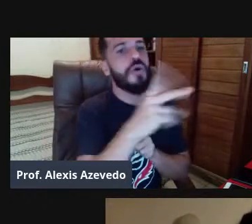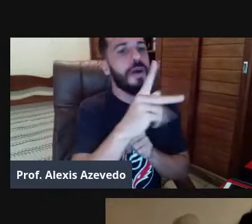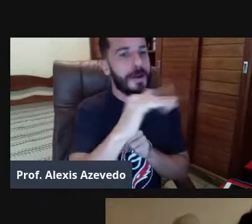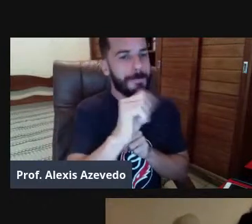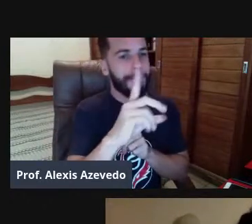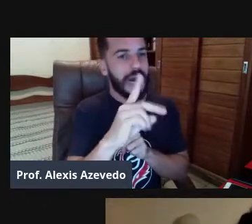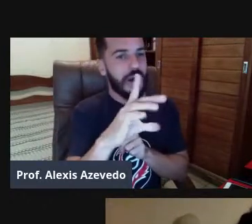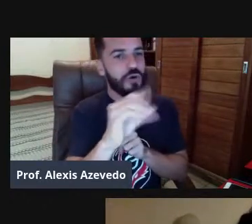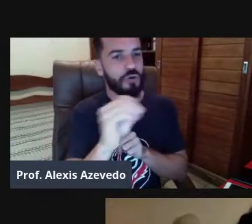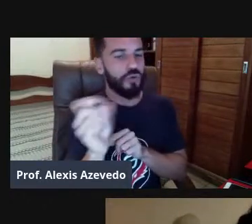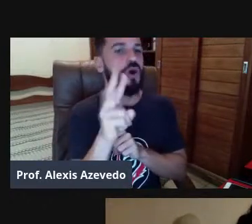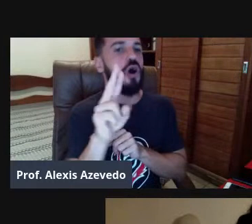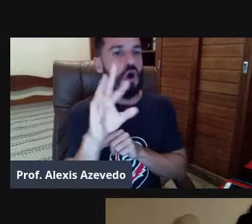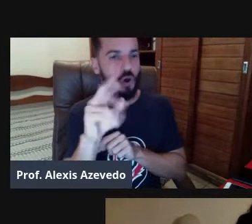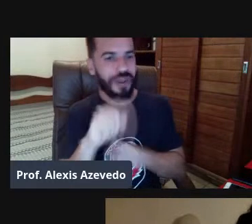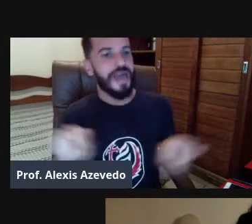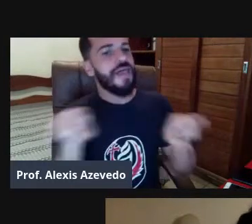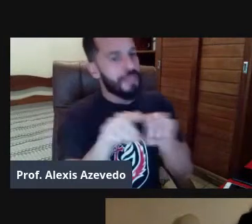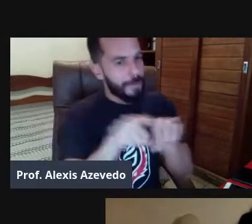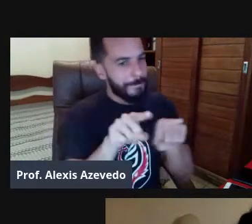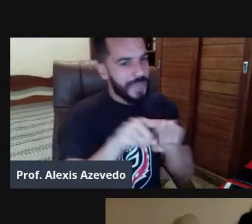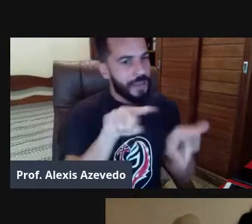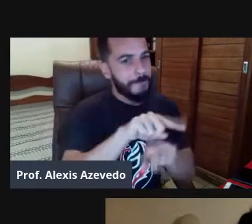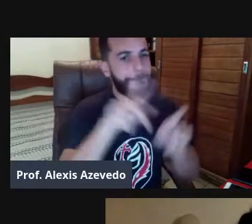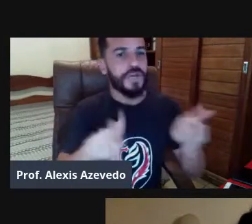Marcelino, que é o de desenho, né? Sim.